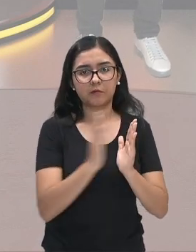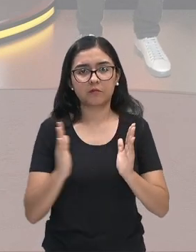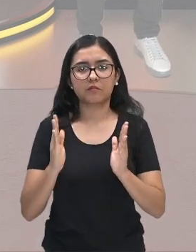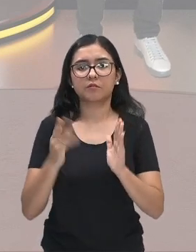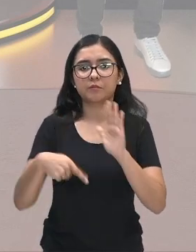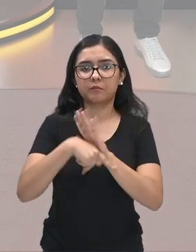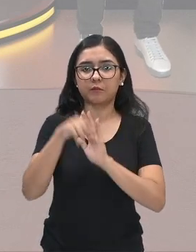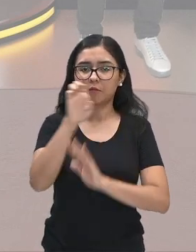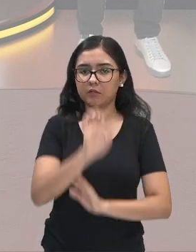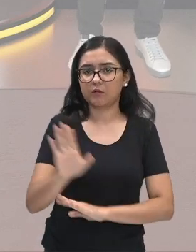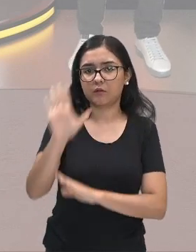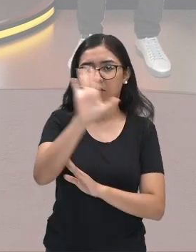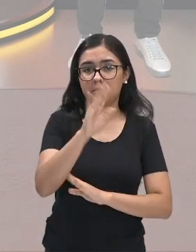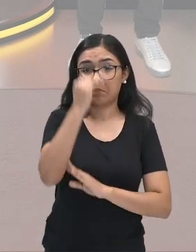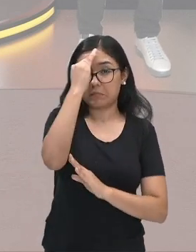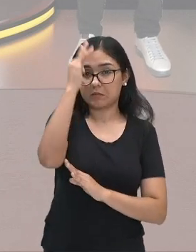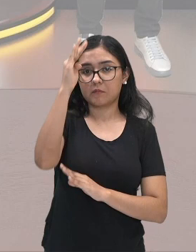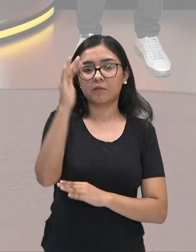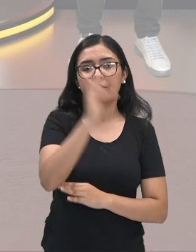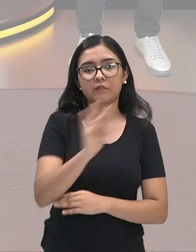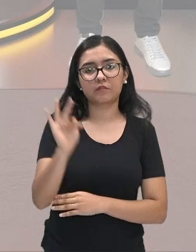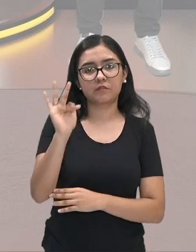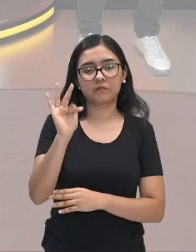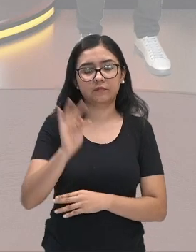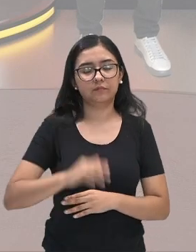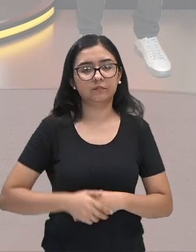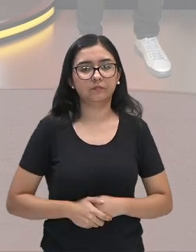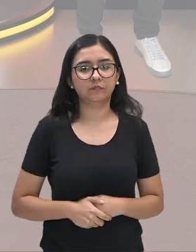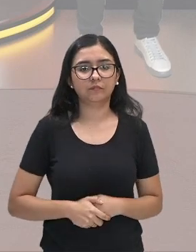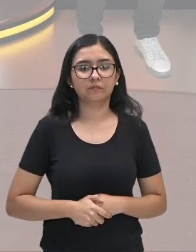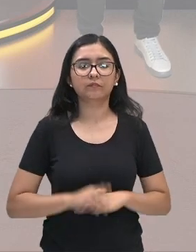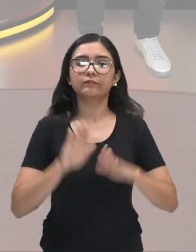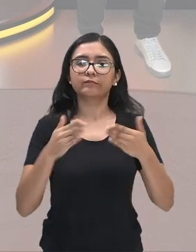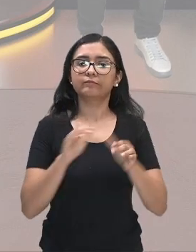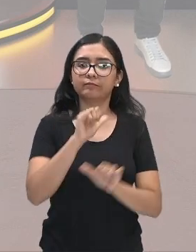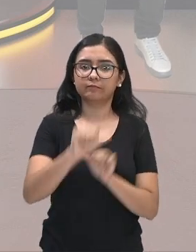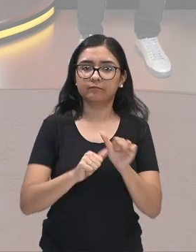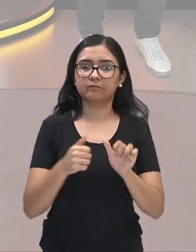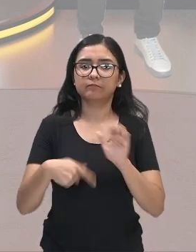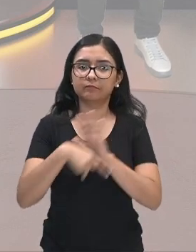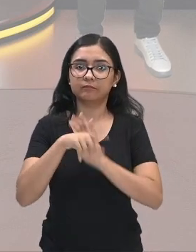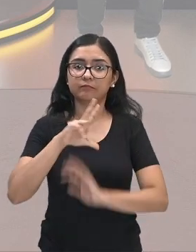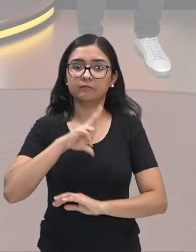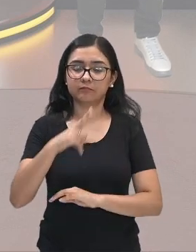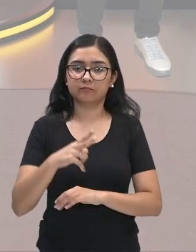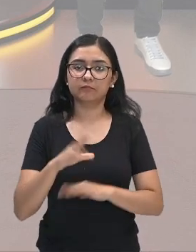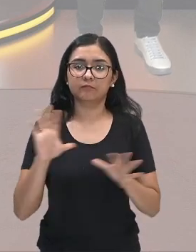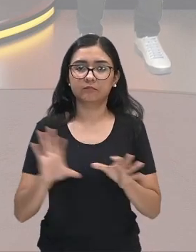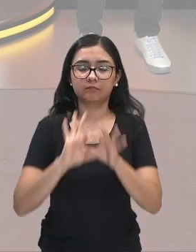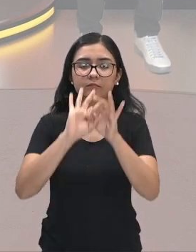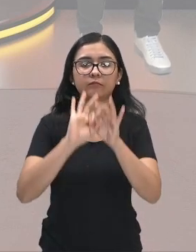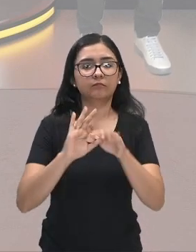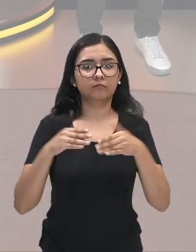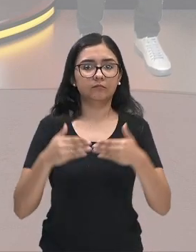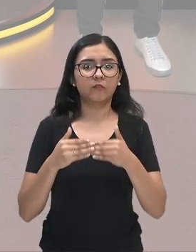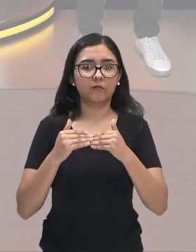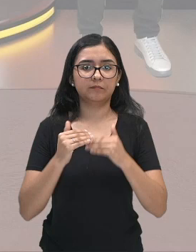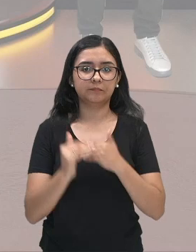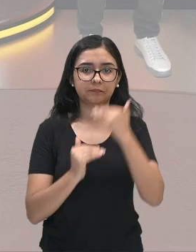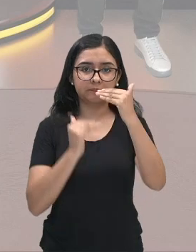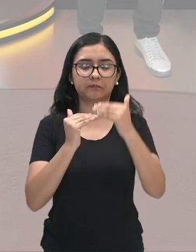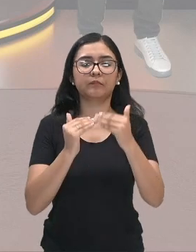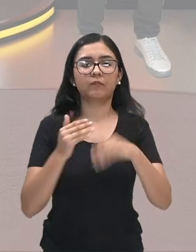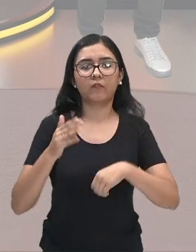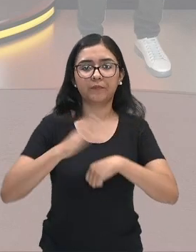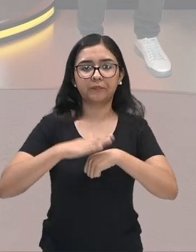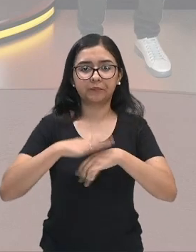Europa, principalmente dos franceses. O fato de se tornar Reino Unido de Portugal foi mais um passo importante rumo à